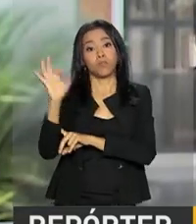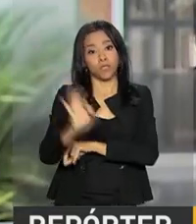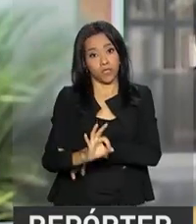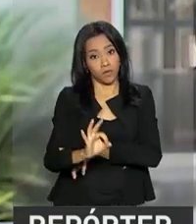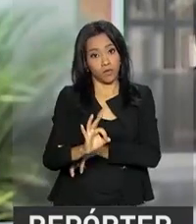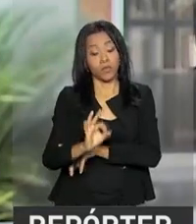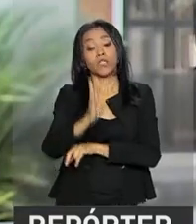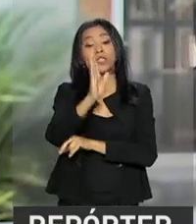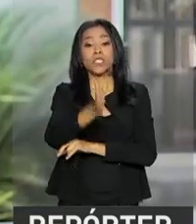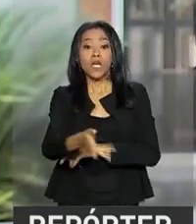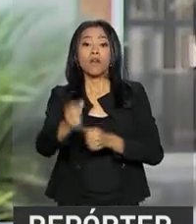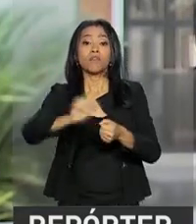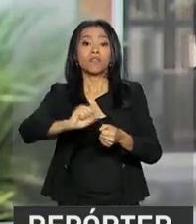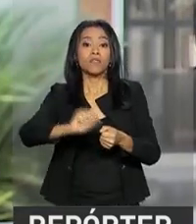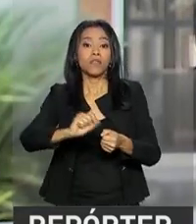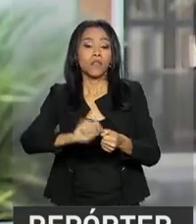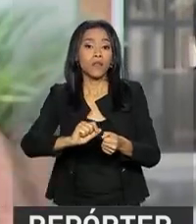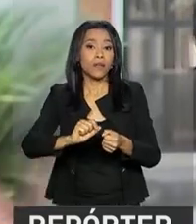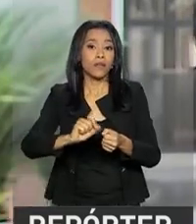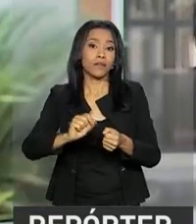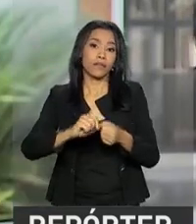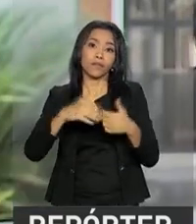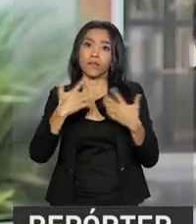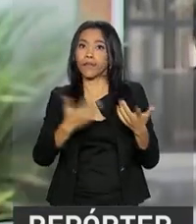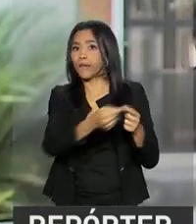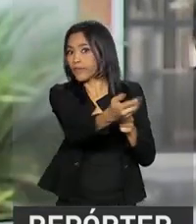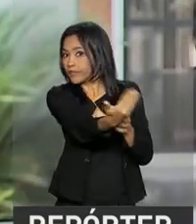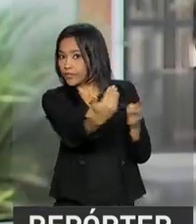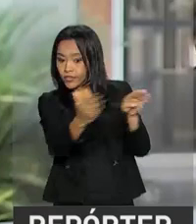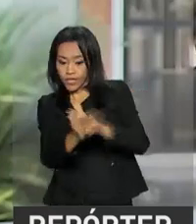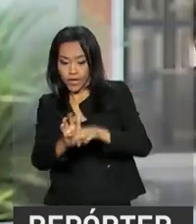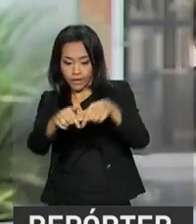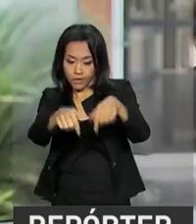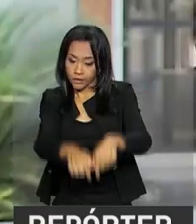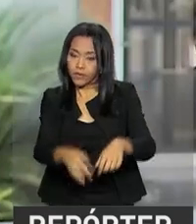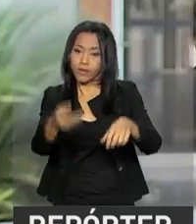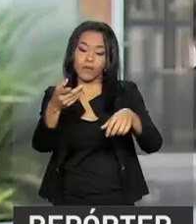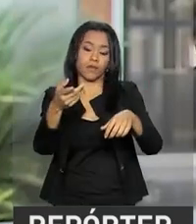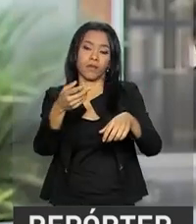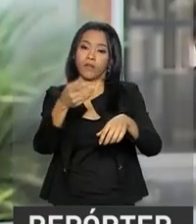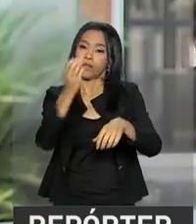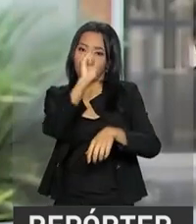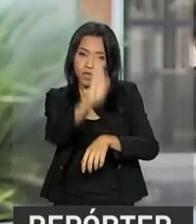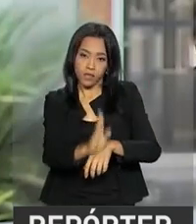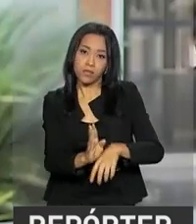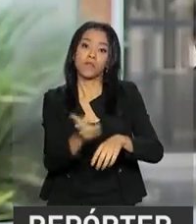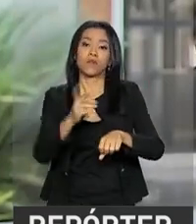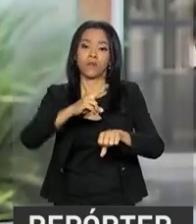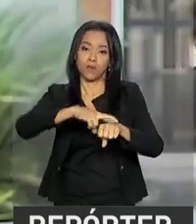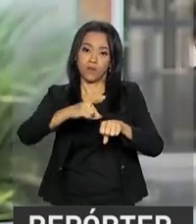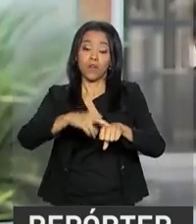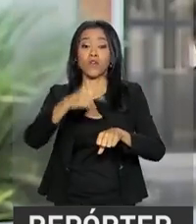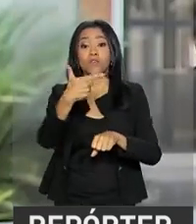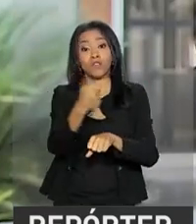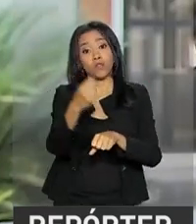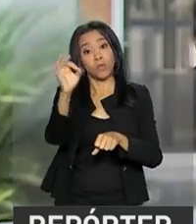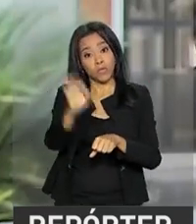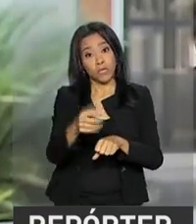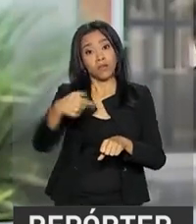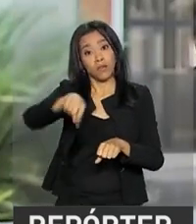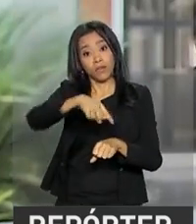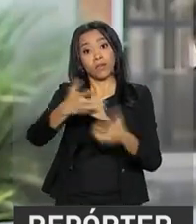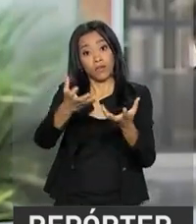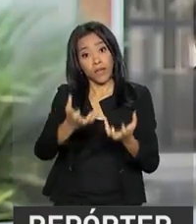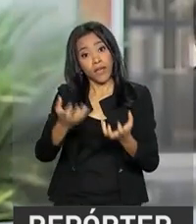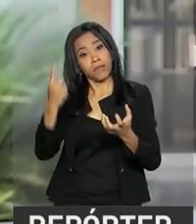fizeram o seu caminho é desde a venezuela chegaram até boa vista a cerca de 20% eles querem é